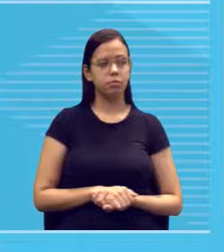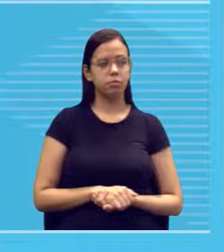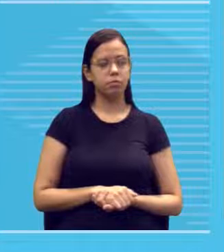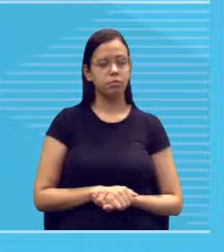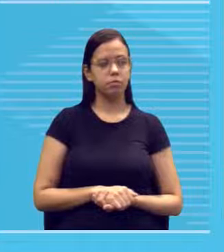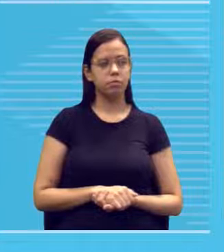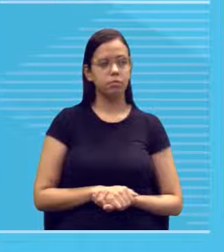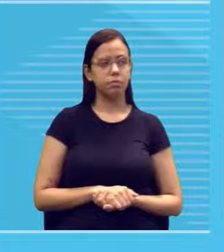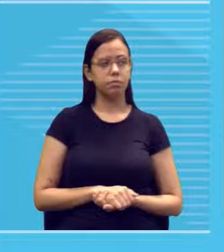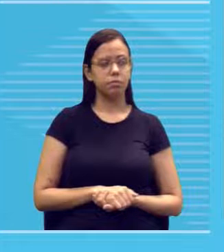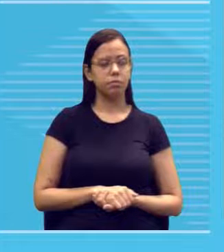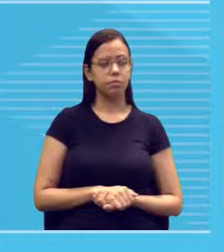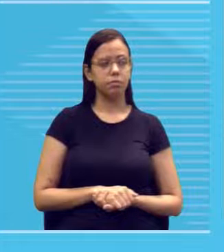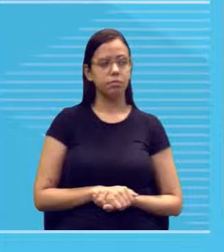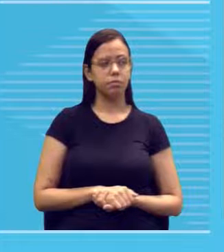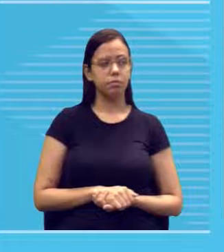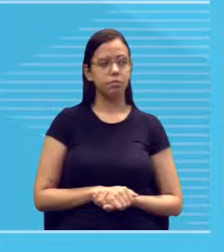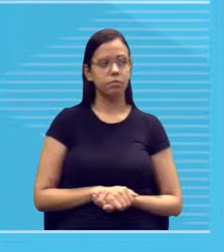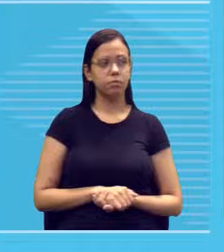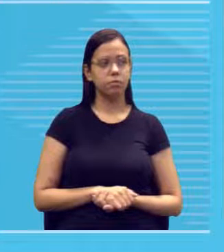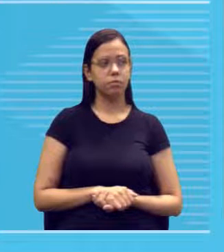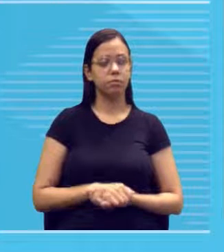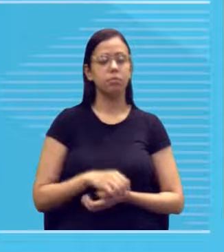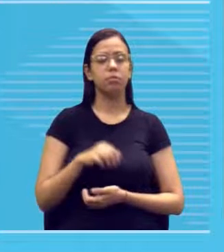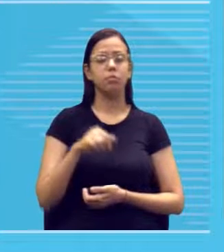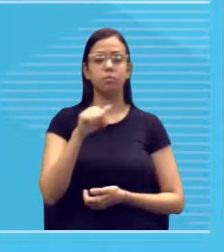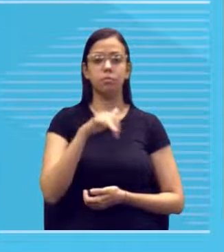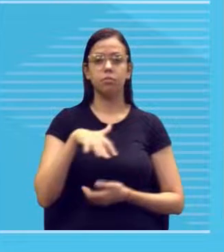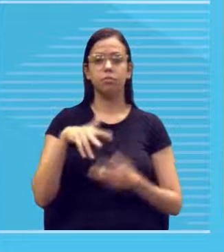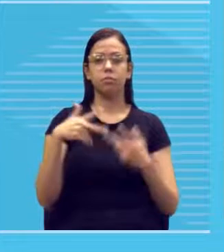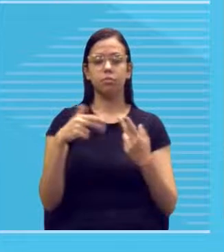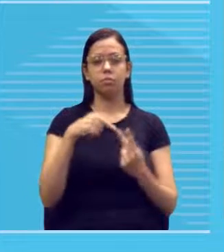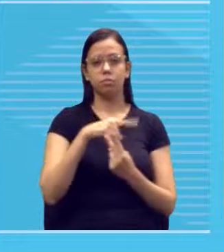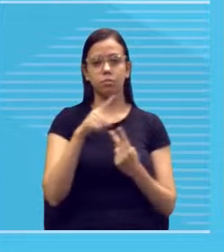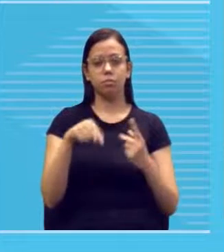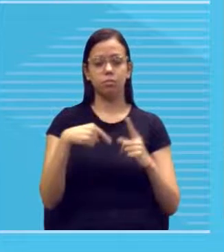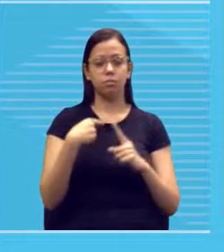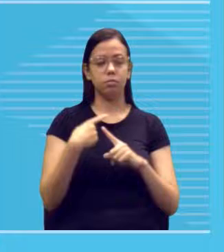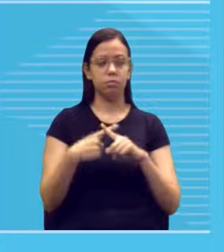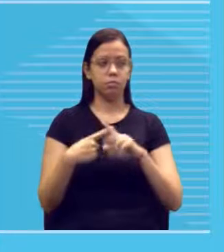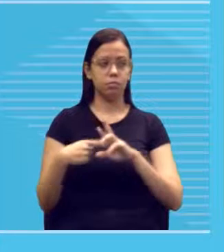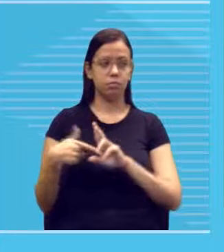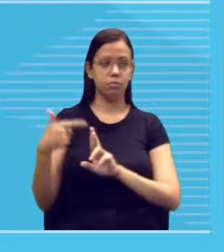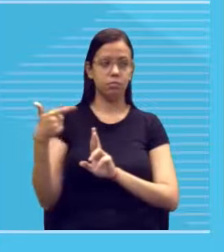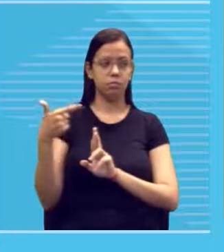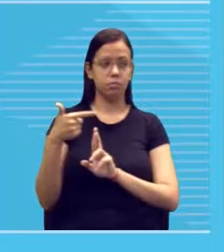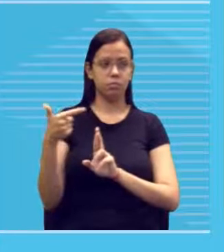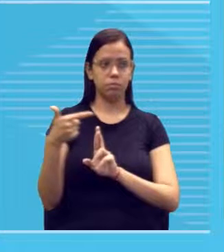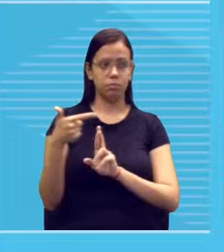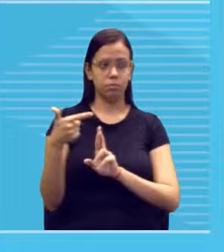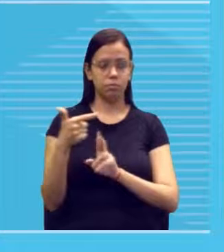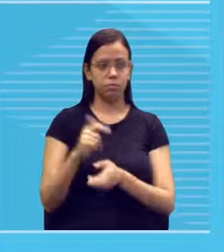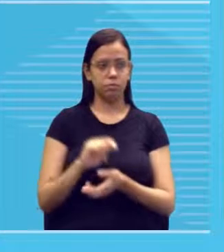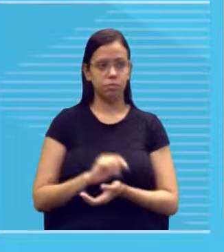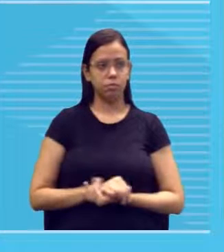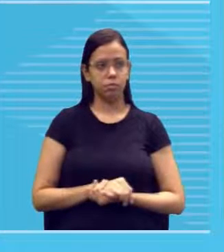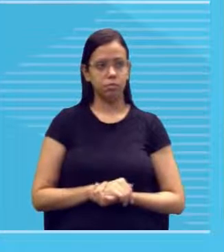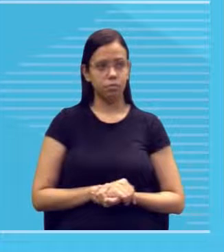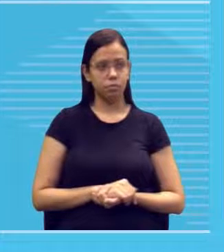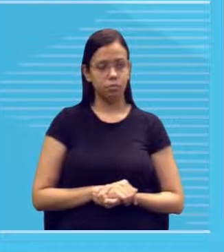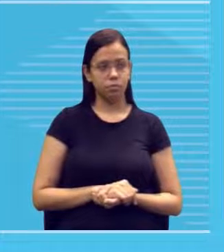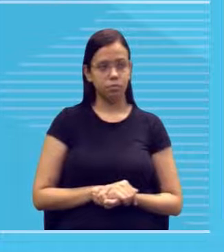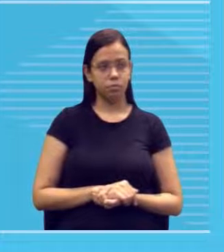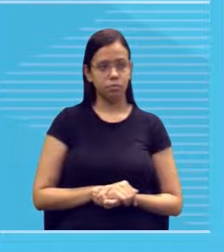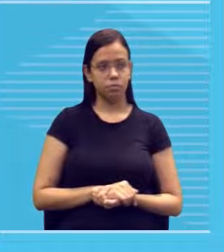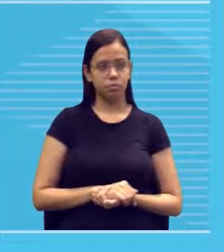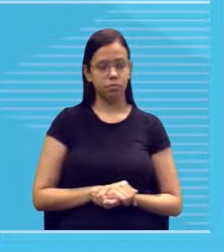então vai ficar a = pi vezes R ao quadrado né área é igual a pi vezes 8